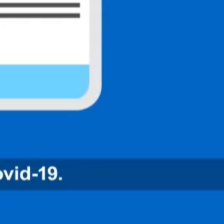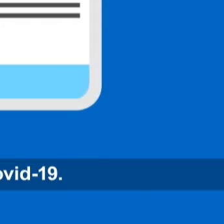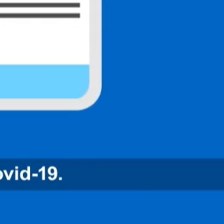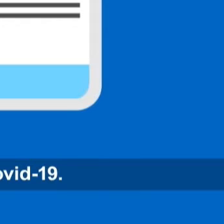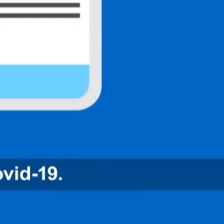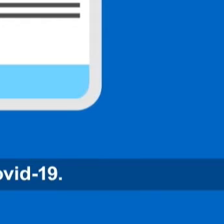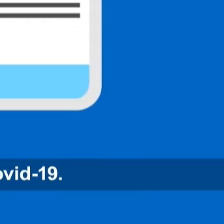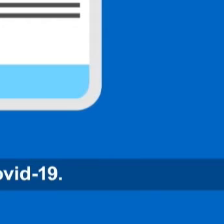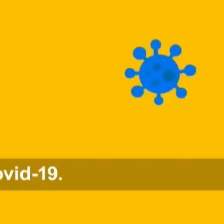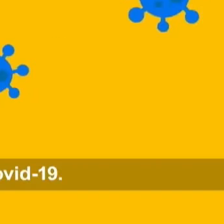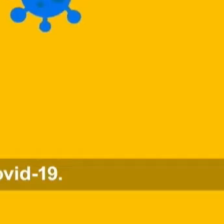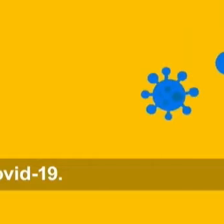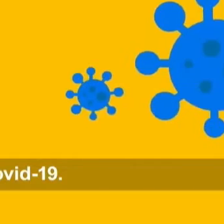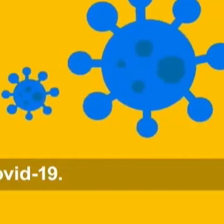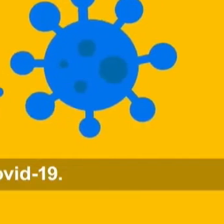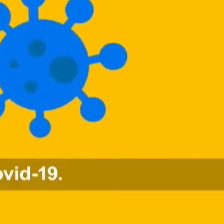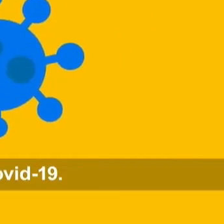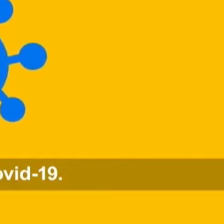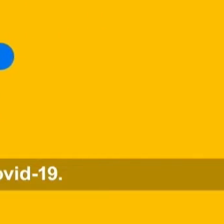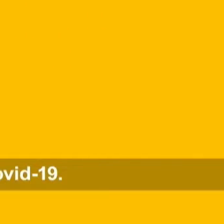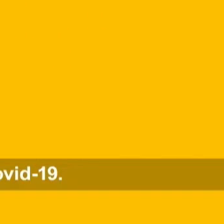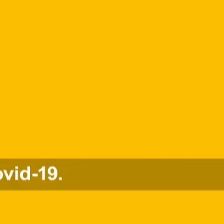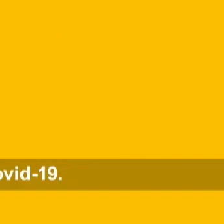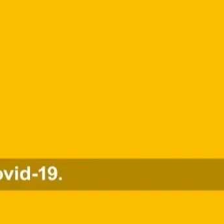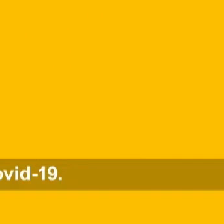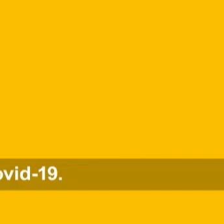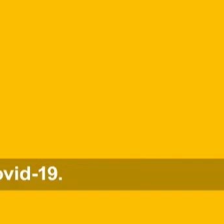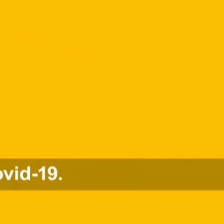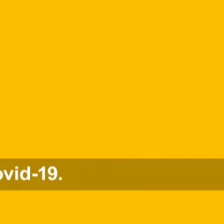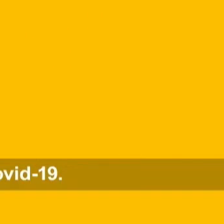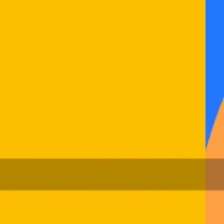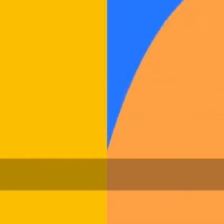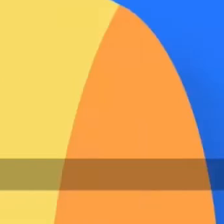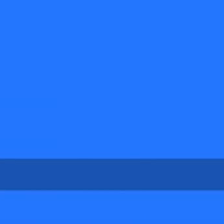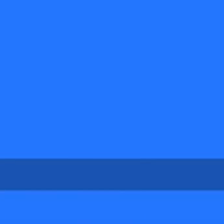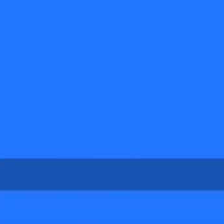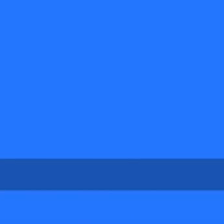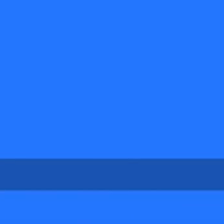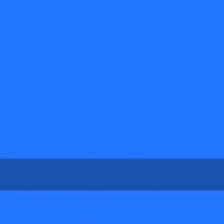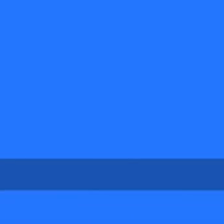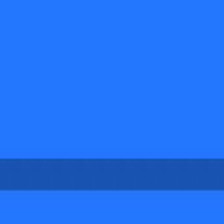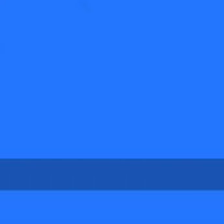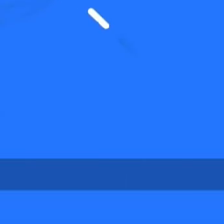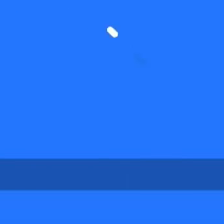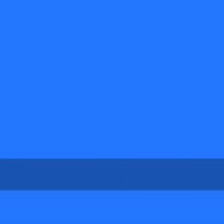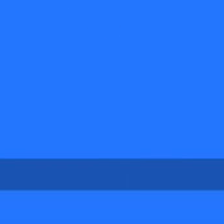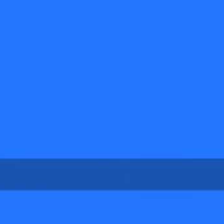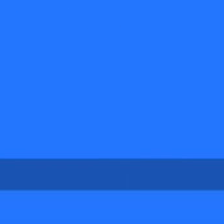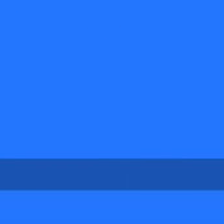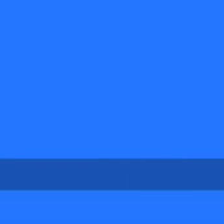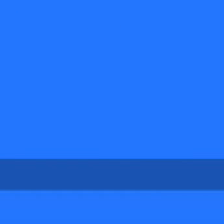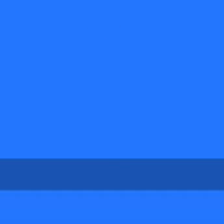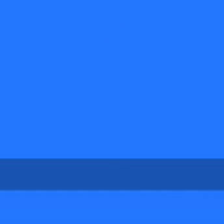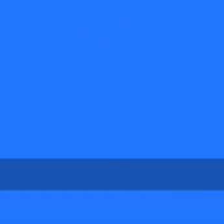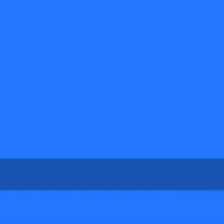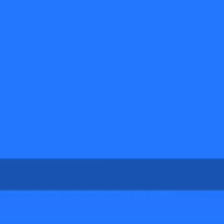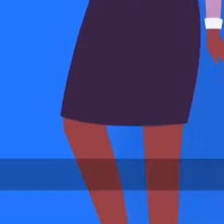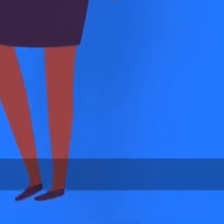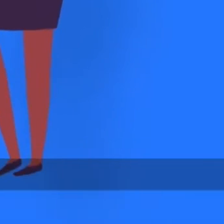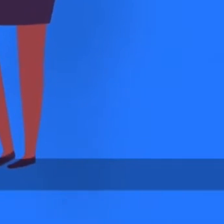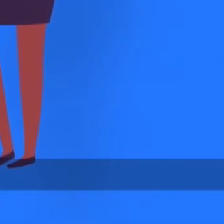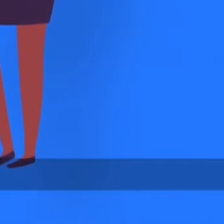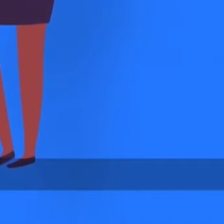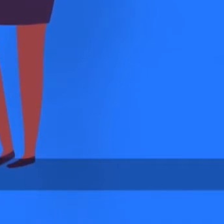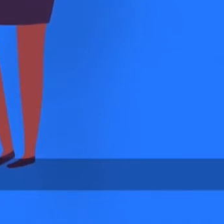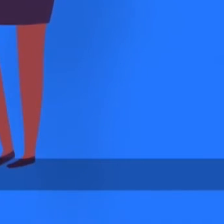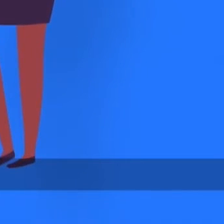dose da vacina é fundamental para garantir a imunização contra a Covid-19. Além disso, quanto mais pessoas vacinadas com as duas doses, menor